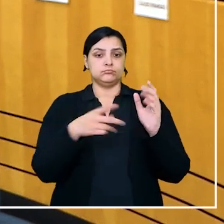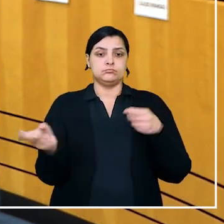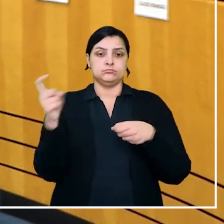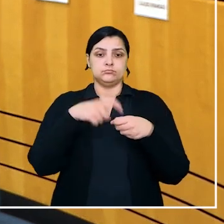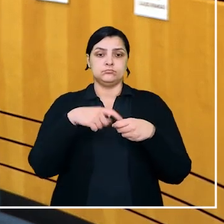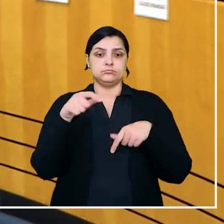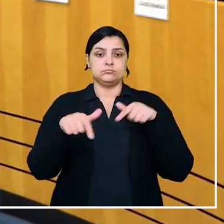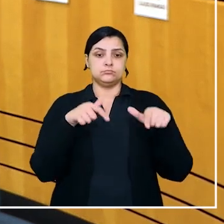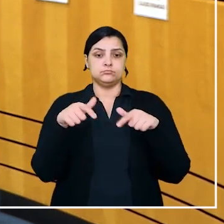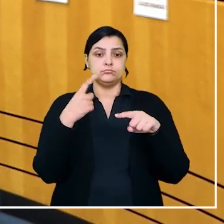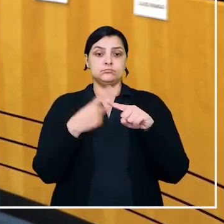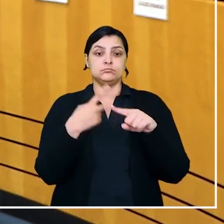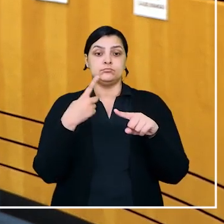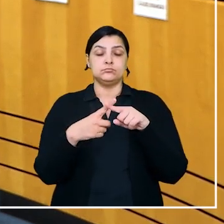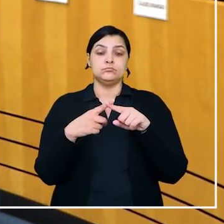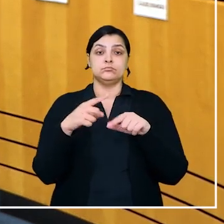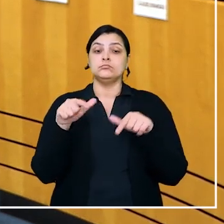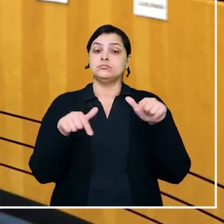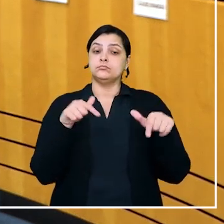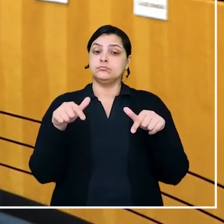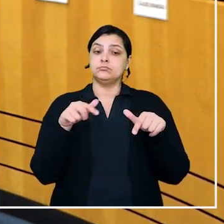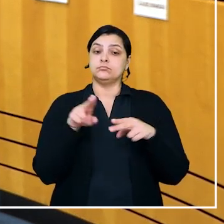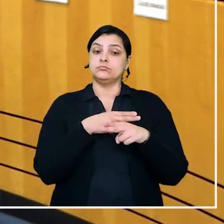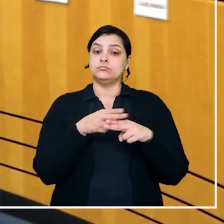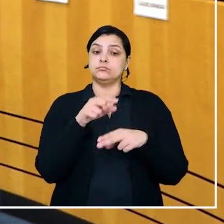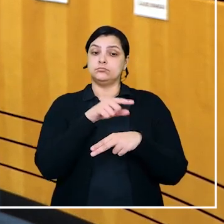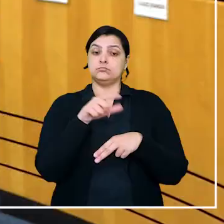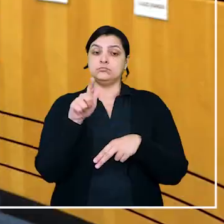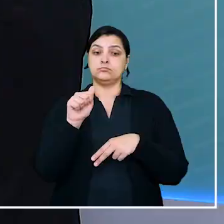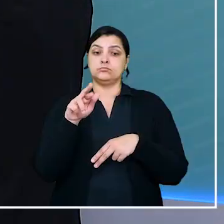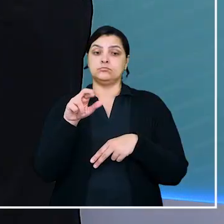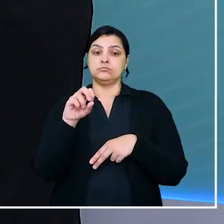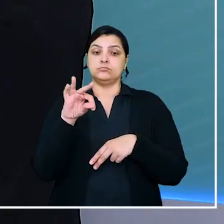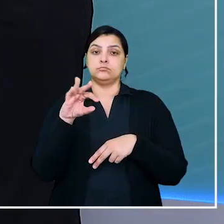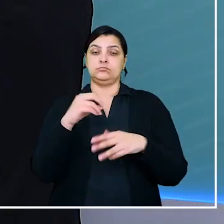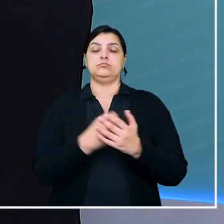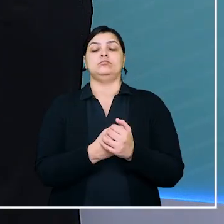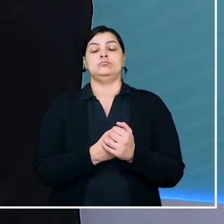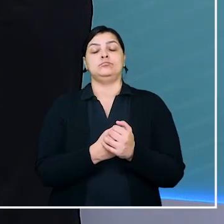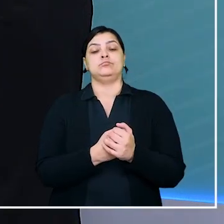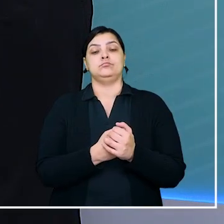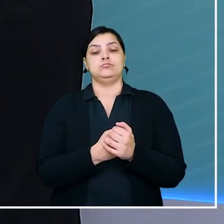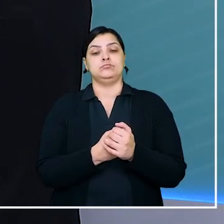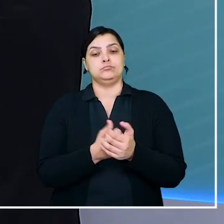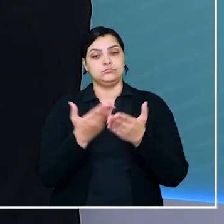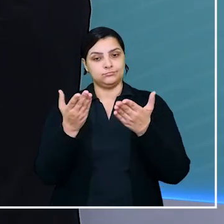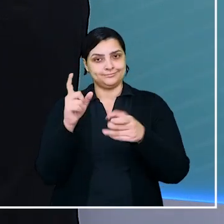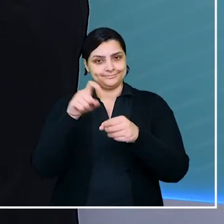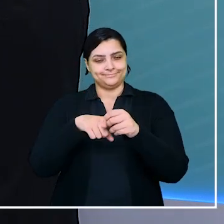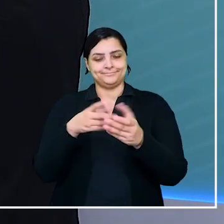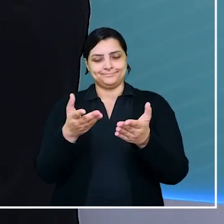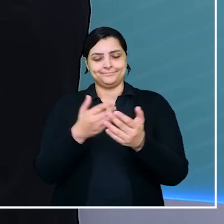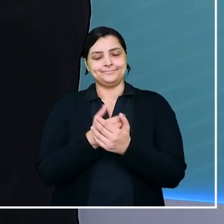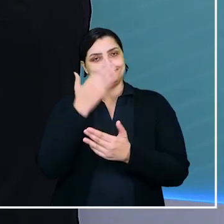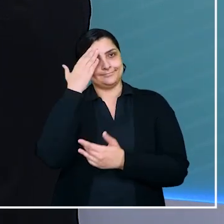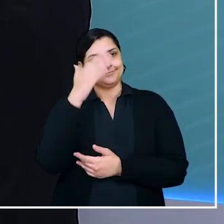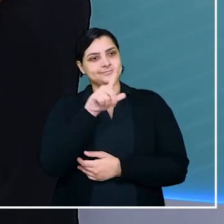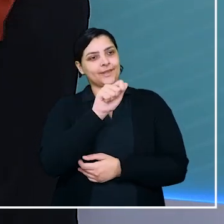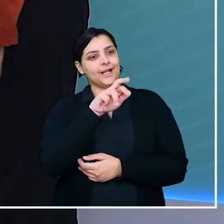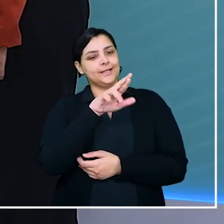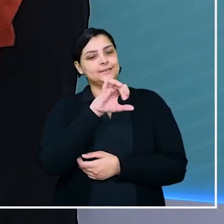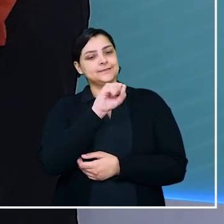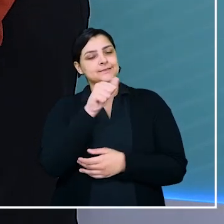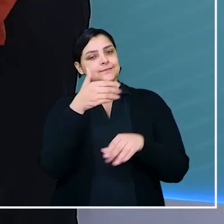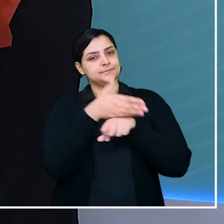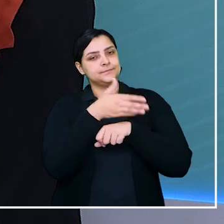reintegração do empregado à função que exercia na Chocolates Garoto. Volto com vocês no estúdio. Tá certo, Larissa. Muito obrigada